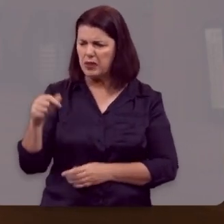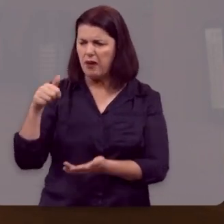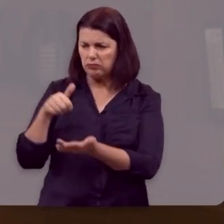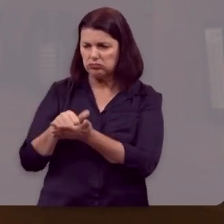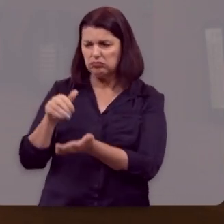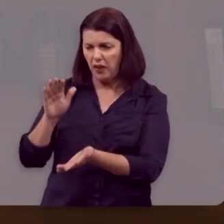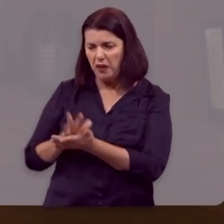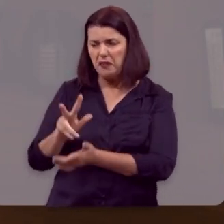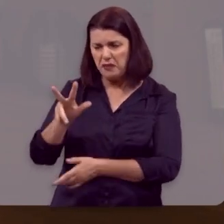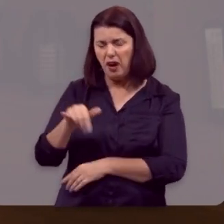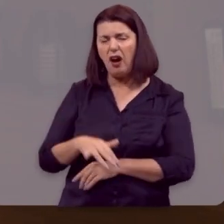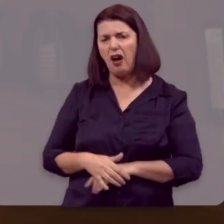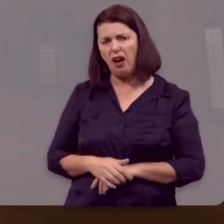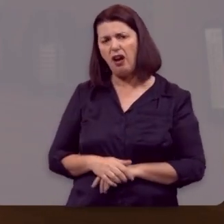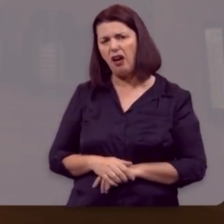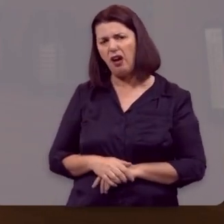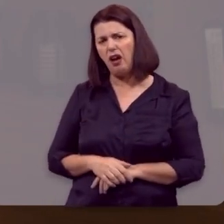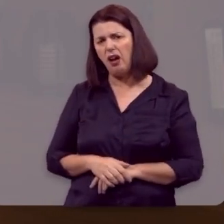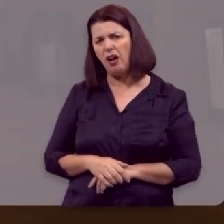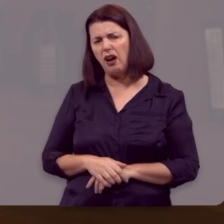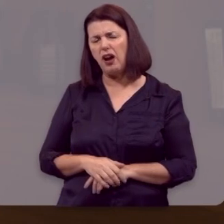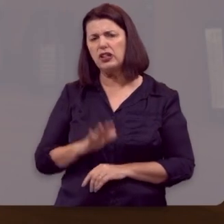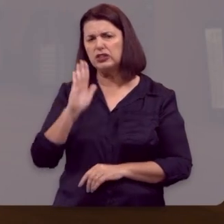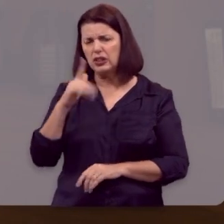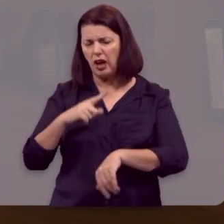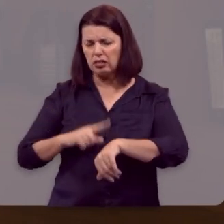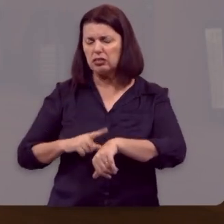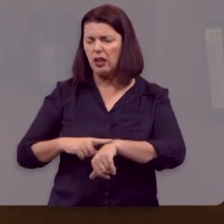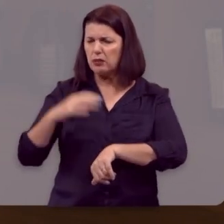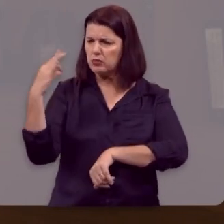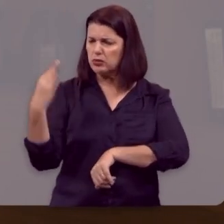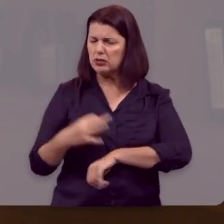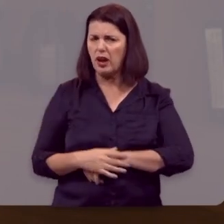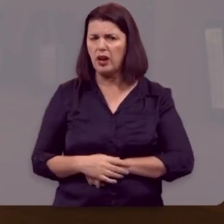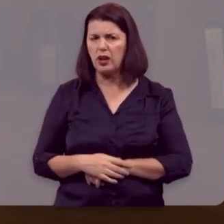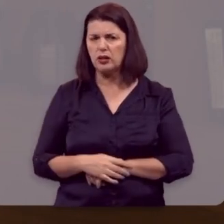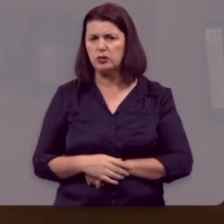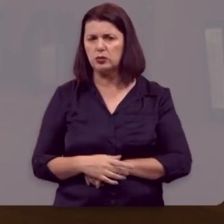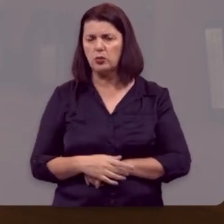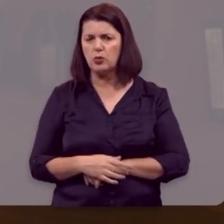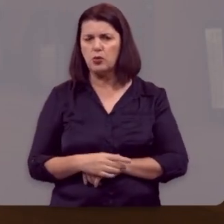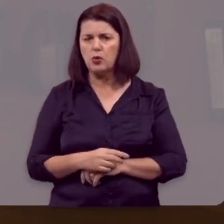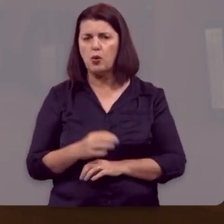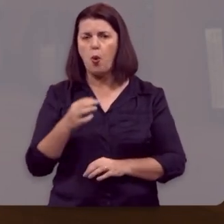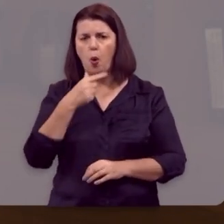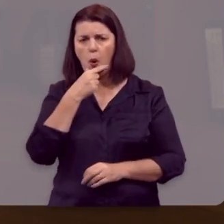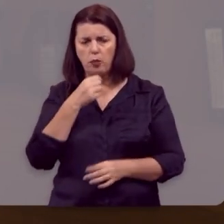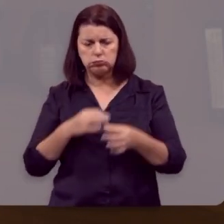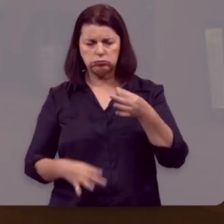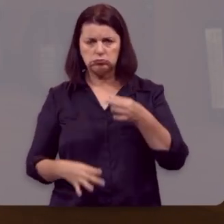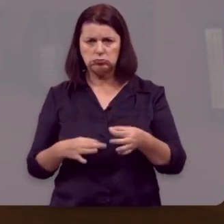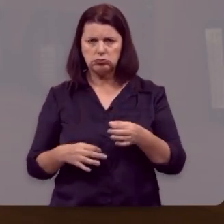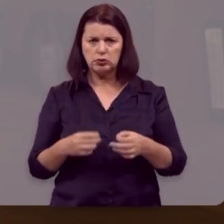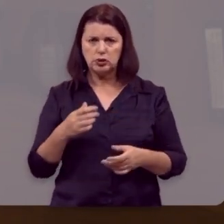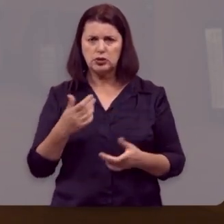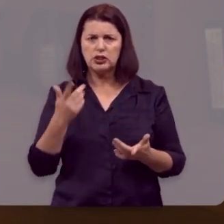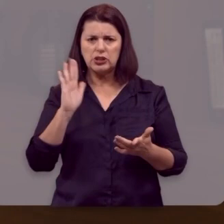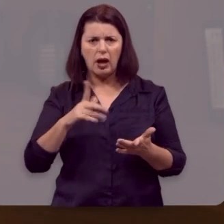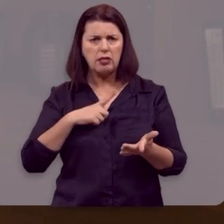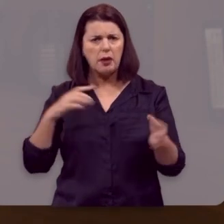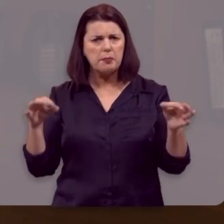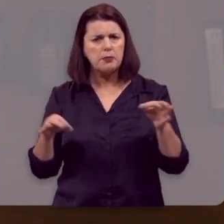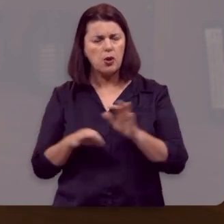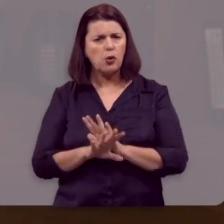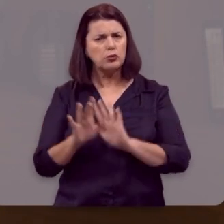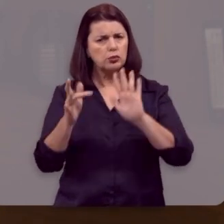de contas. O juízo final já está estabelecido. O juiz já está escalado. E o critério do julgamento já